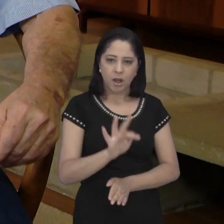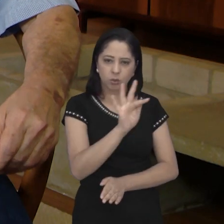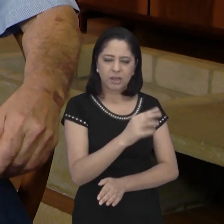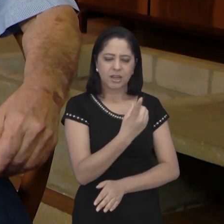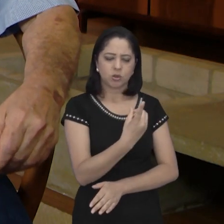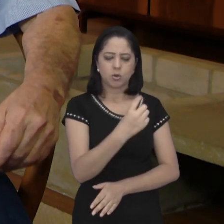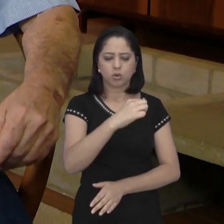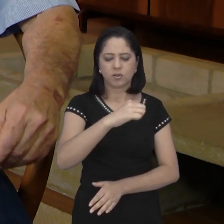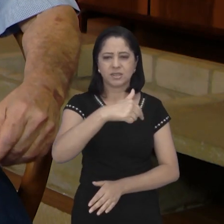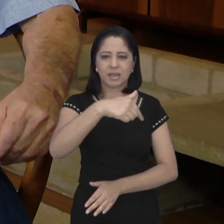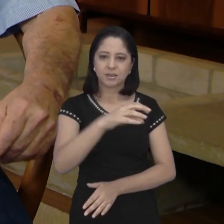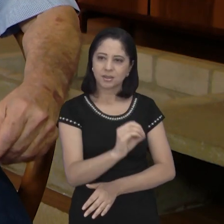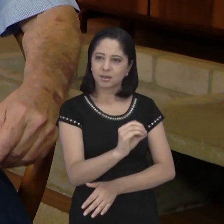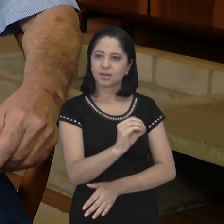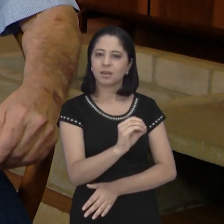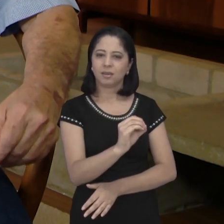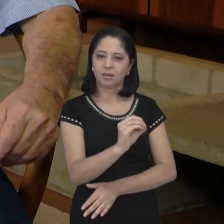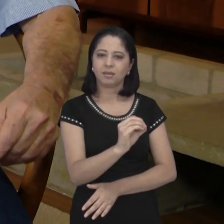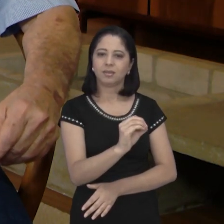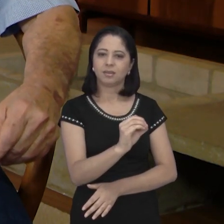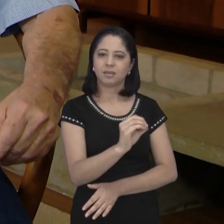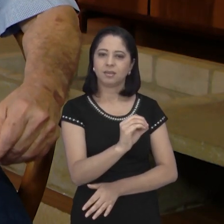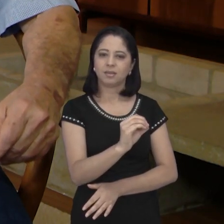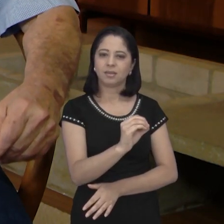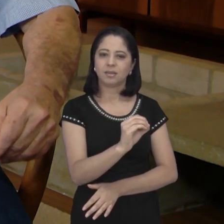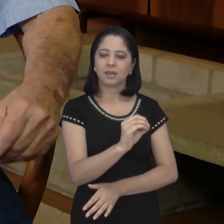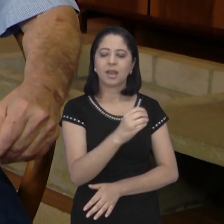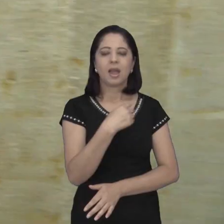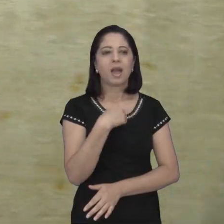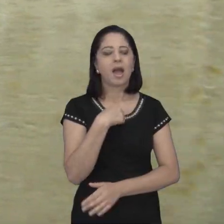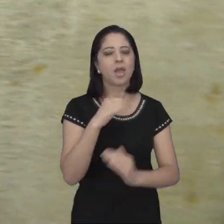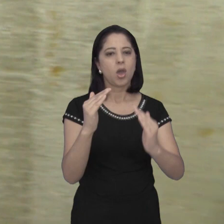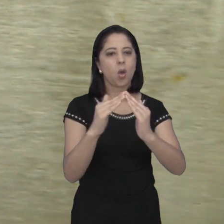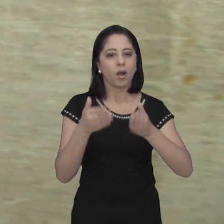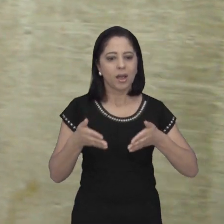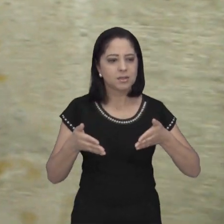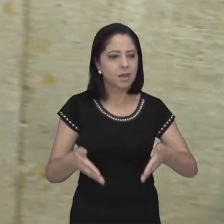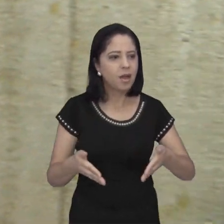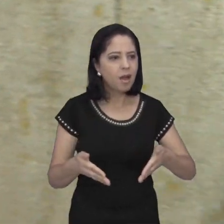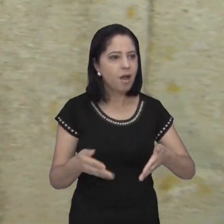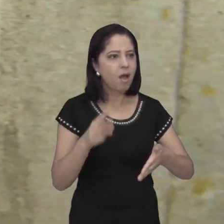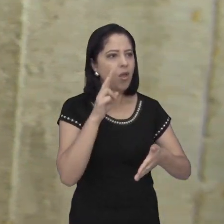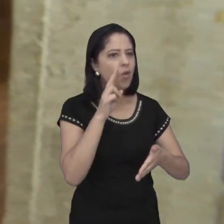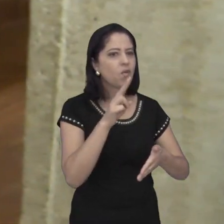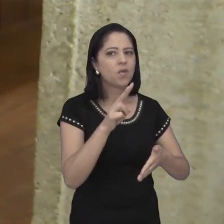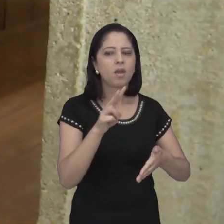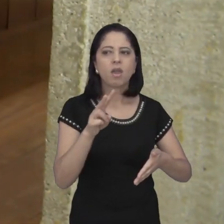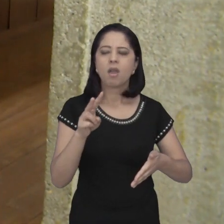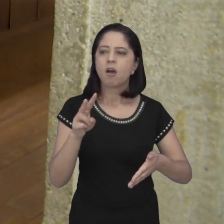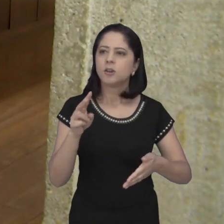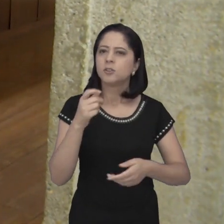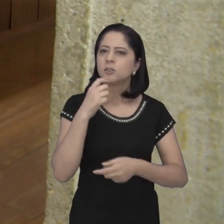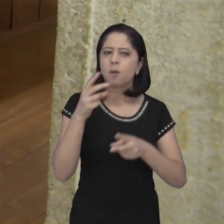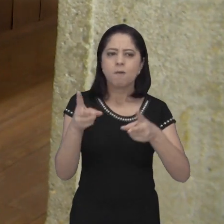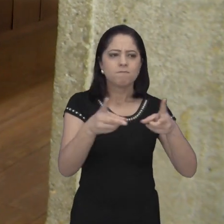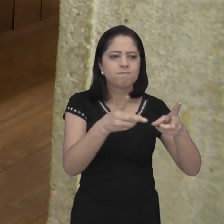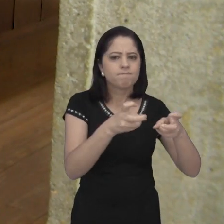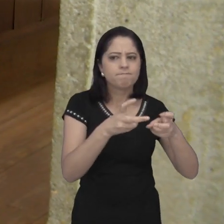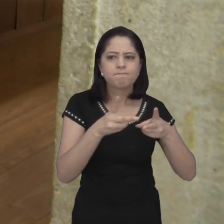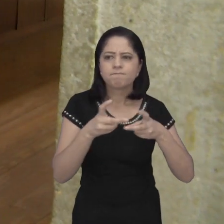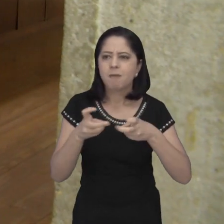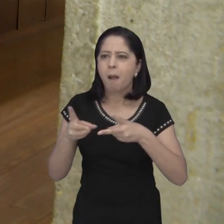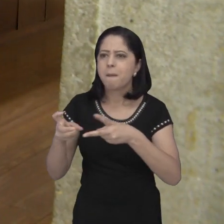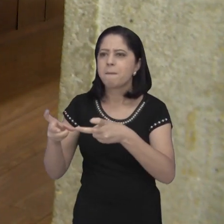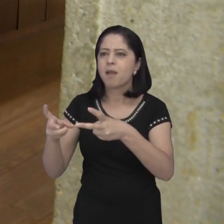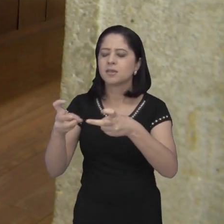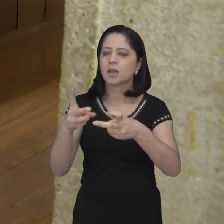de estar habitando um espaço único, que é em São